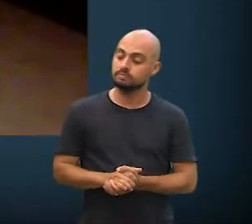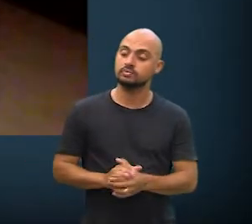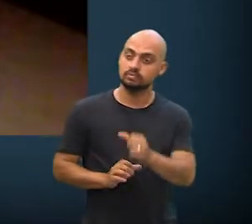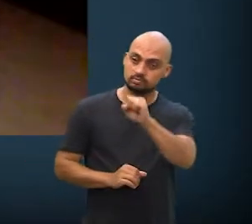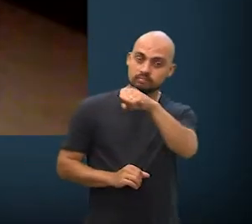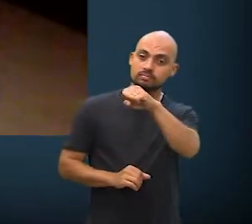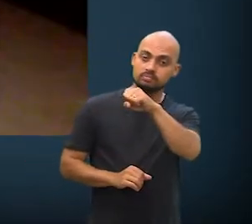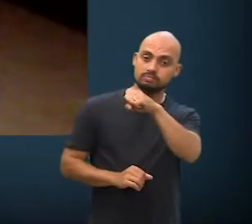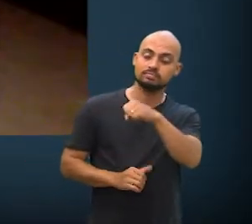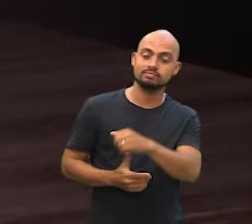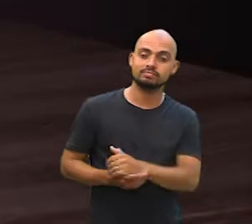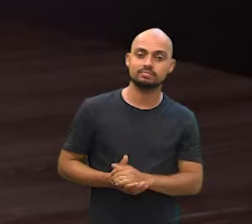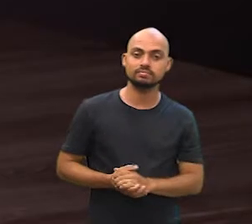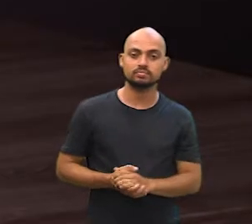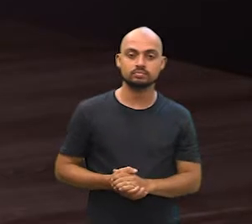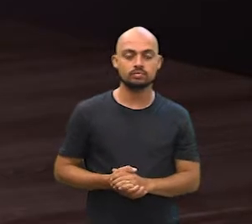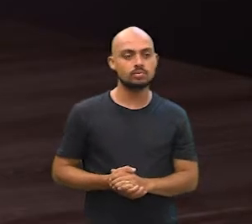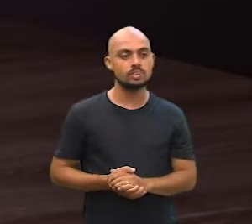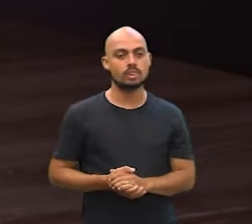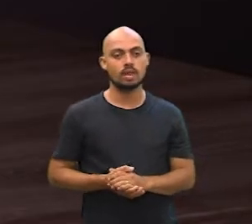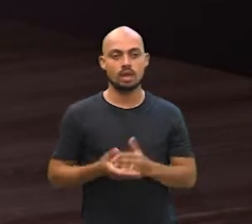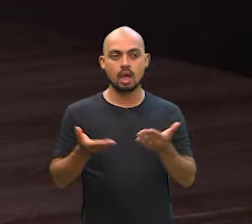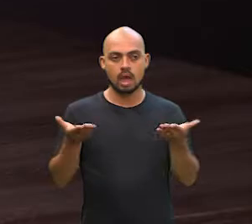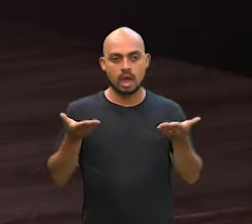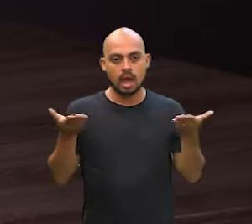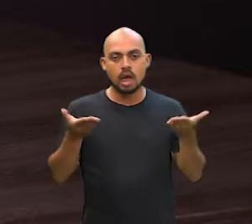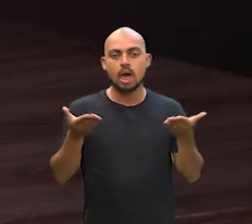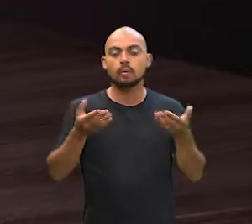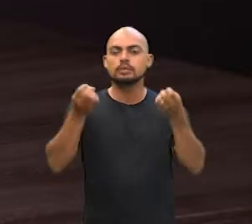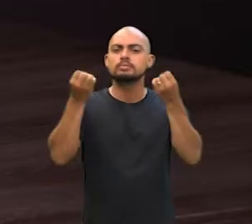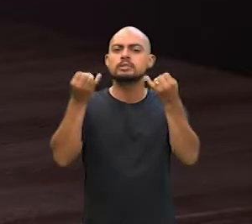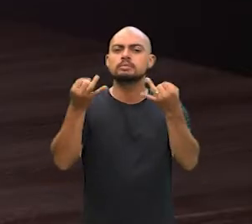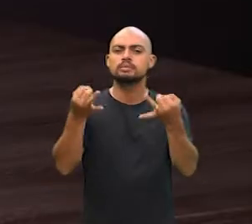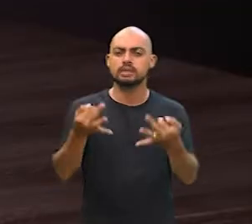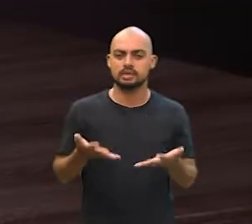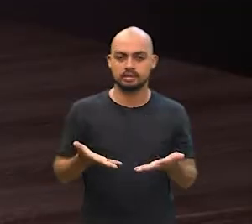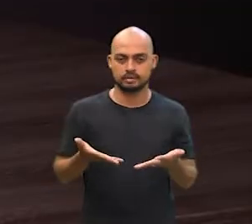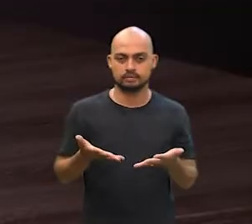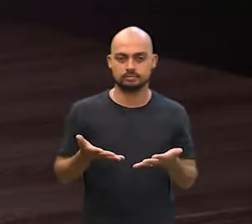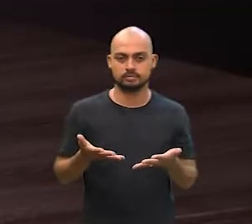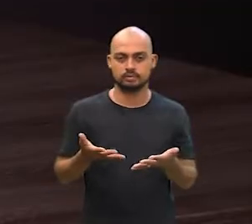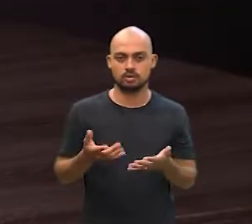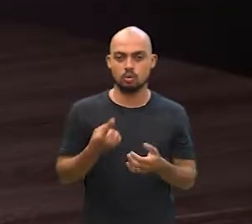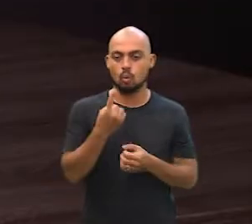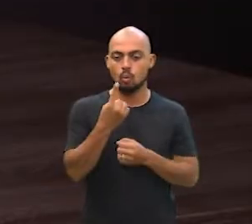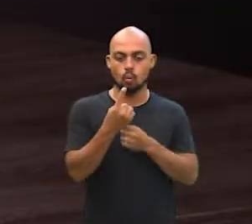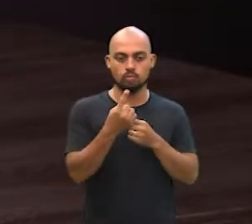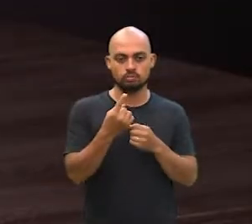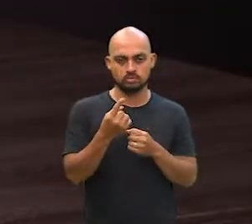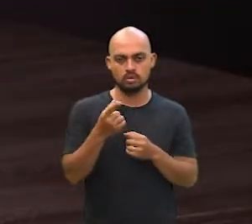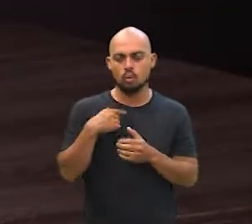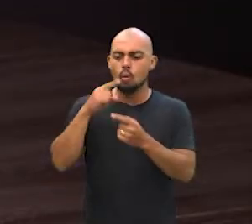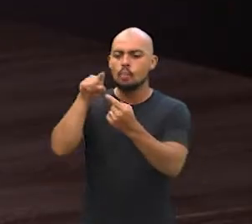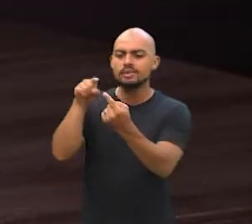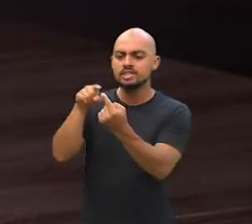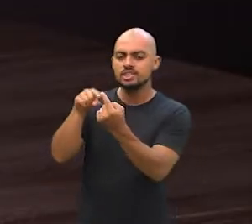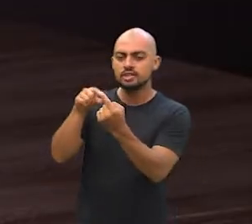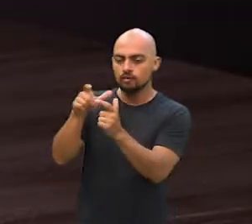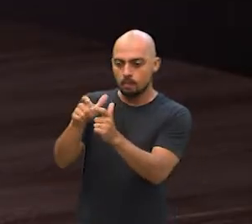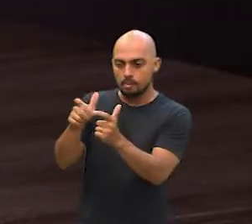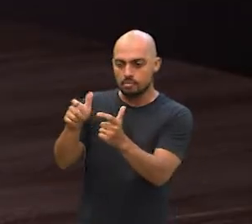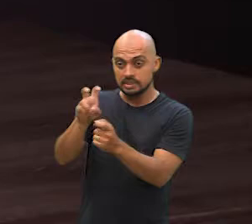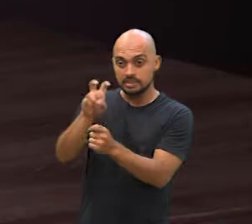aí. Agora eu queria que você falasse, crescimento de um ano, o que vocês tinham planejado